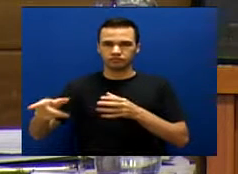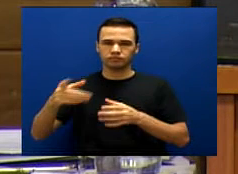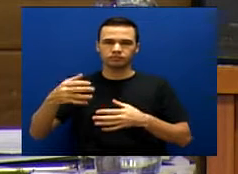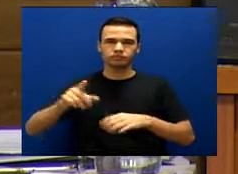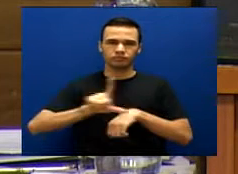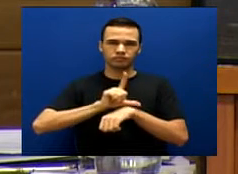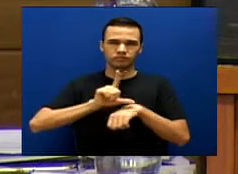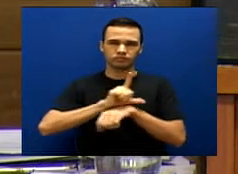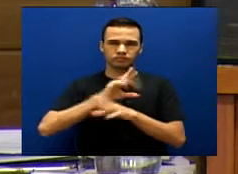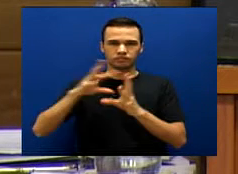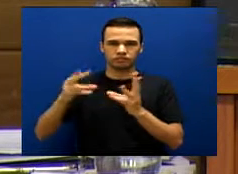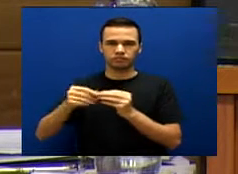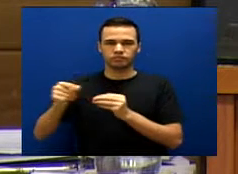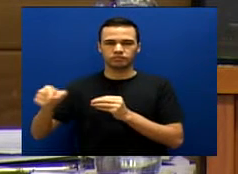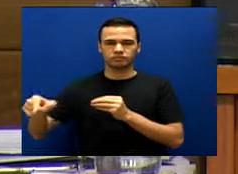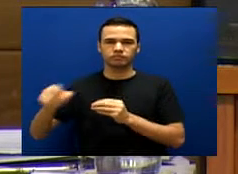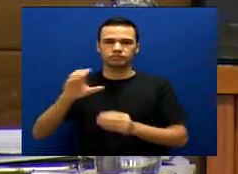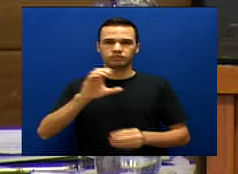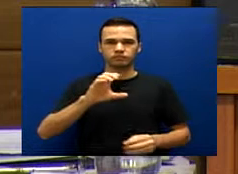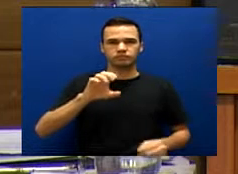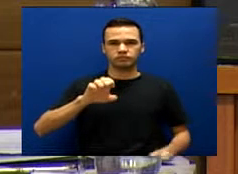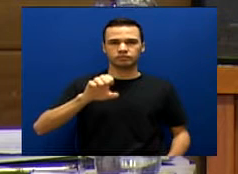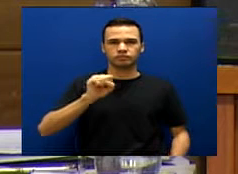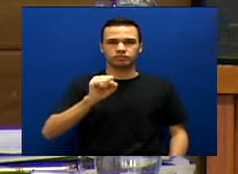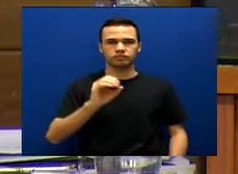Sorocaba, da ACESO,